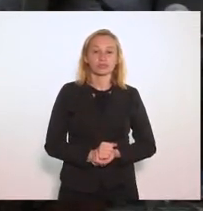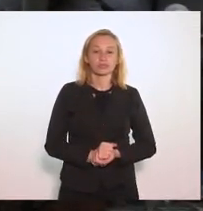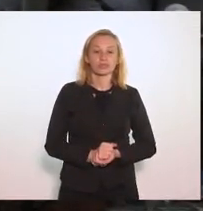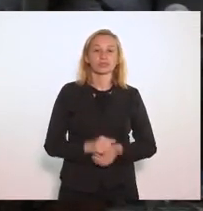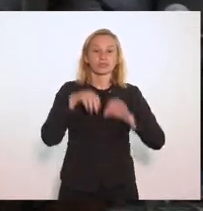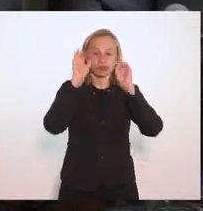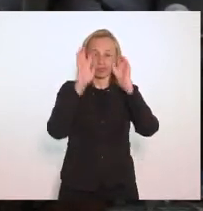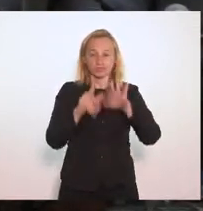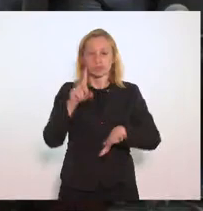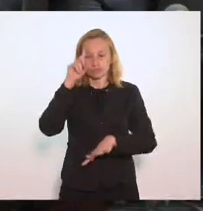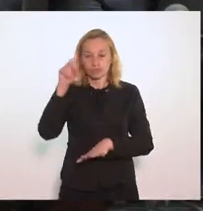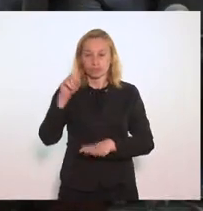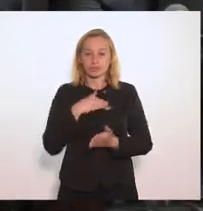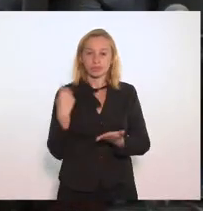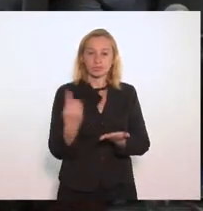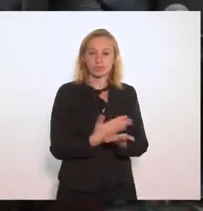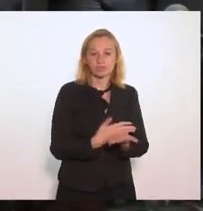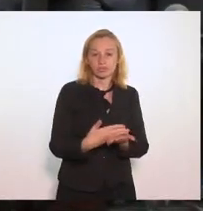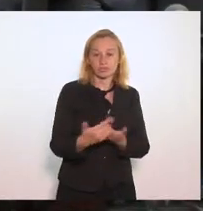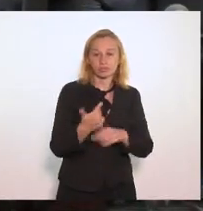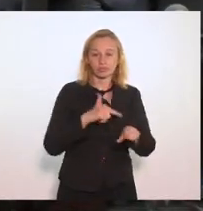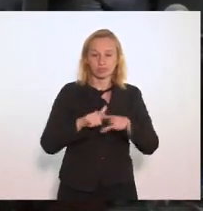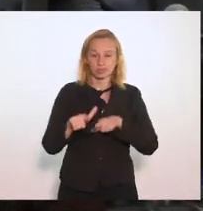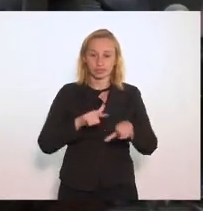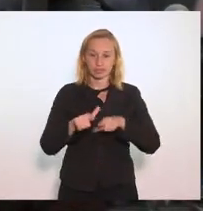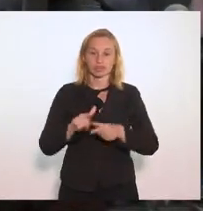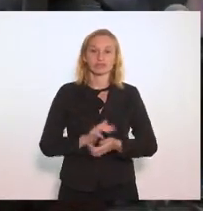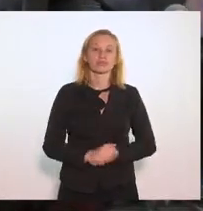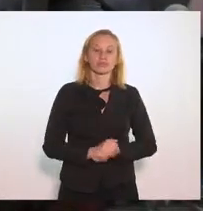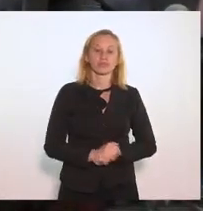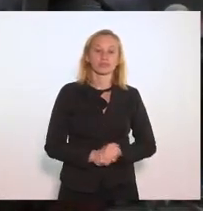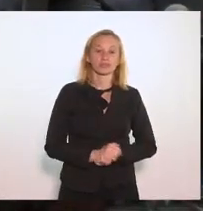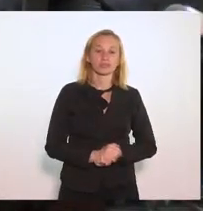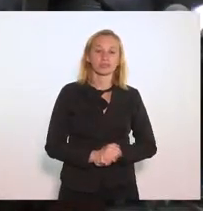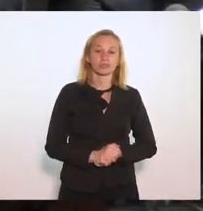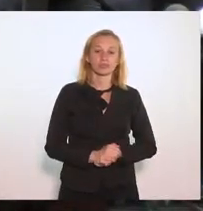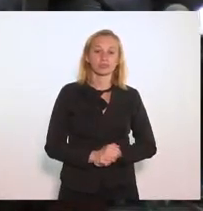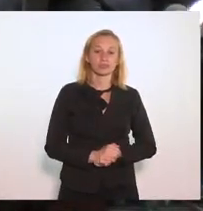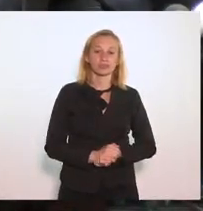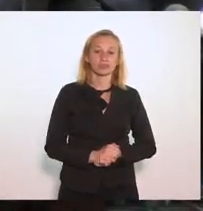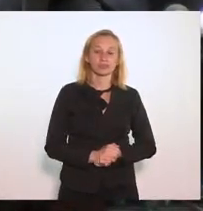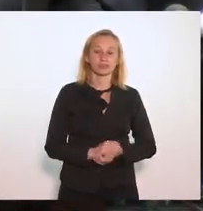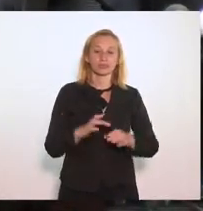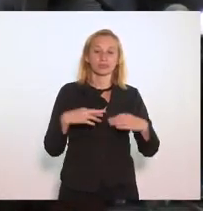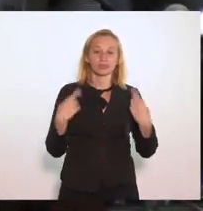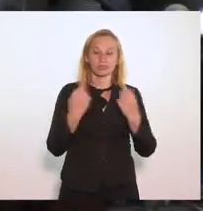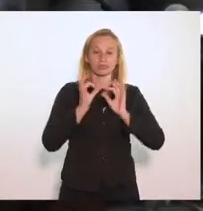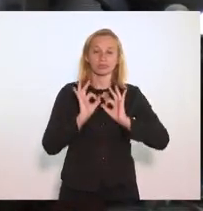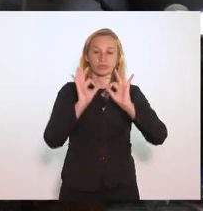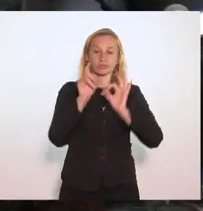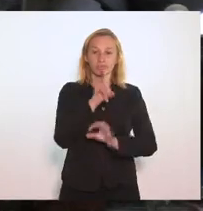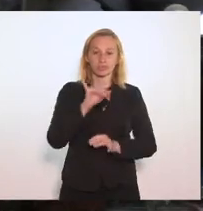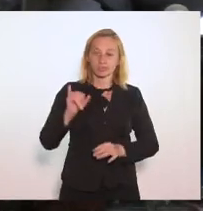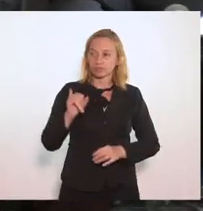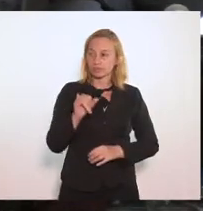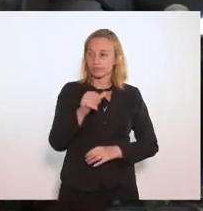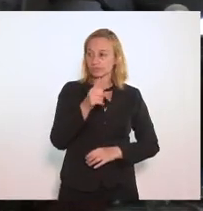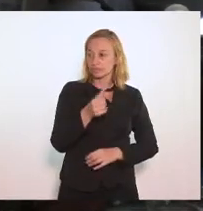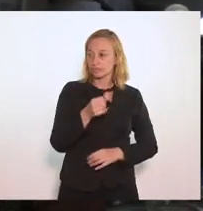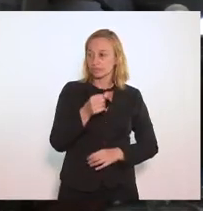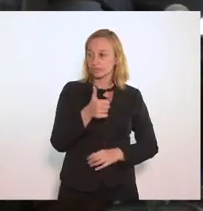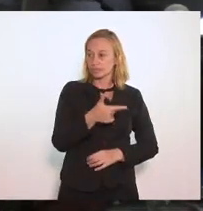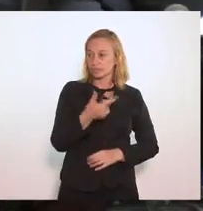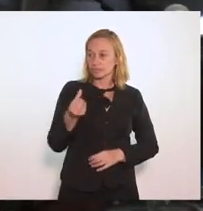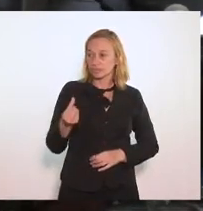Havendo número legal Sobre a proteção De Deus Iniciamos os nossos Trabalhos Está aberta A sessão ordinária Do dia 6 de abril De 21 A